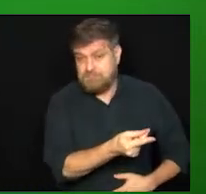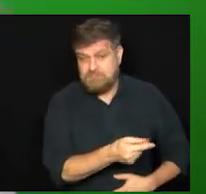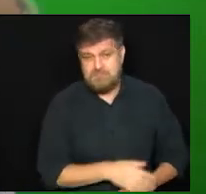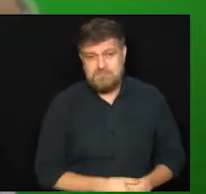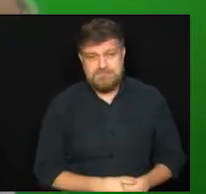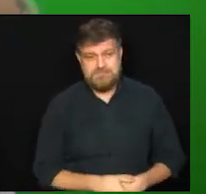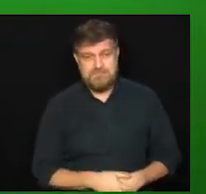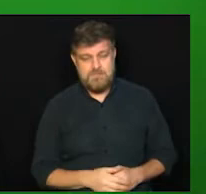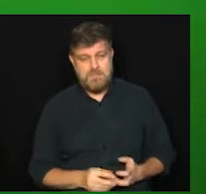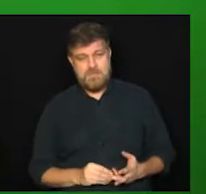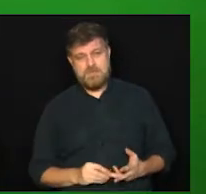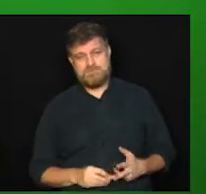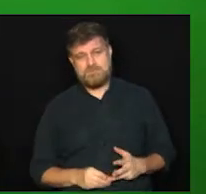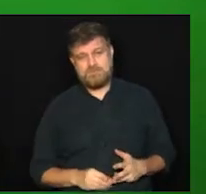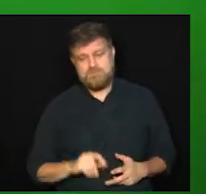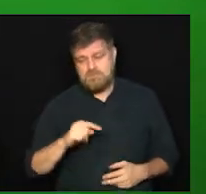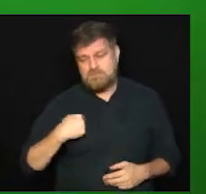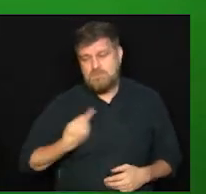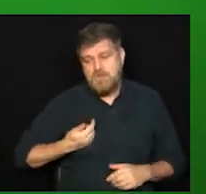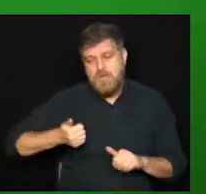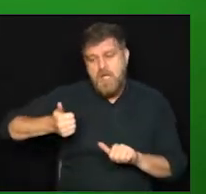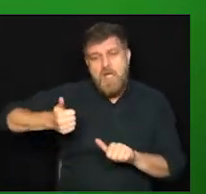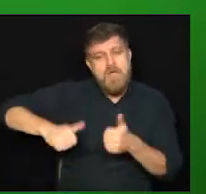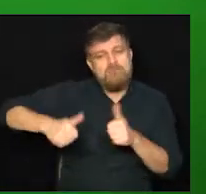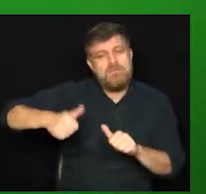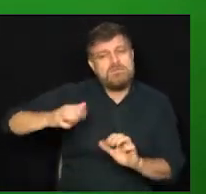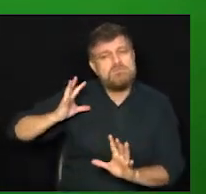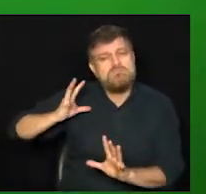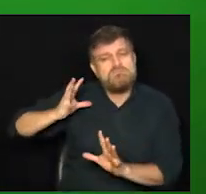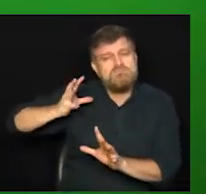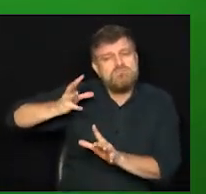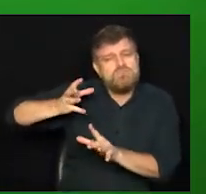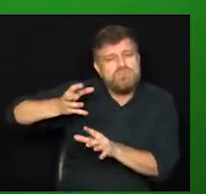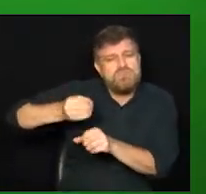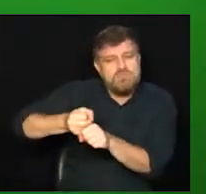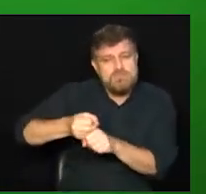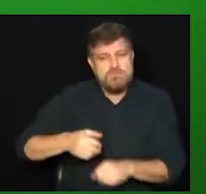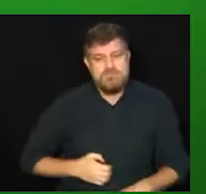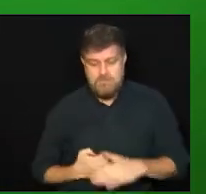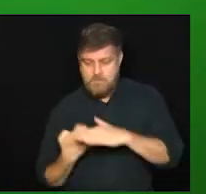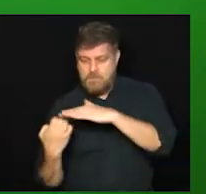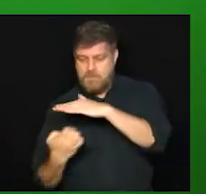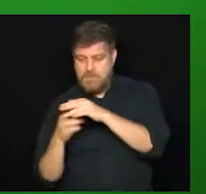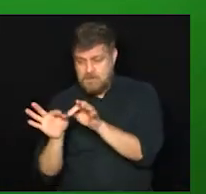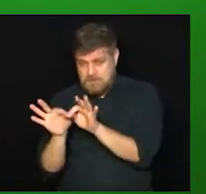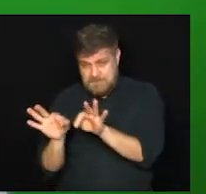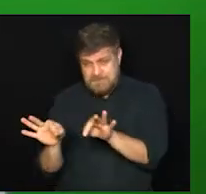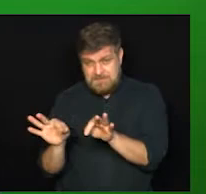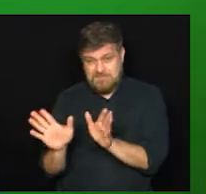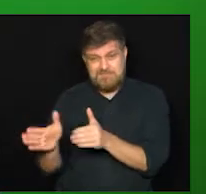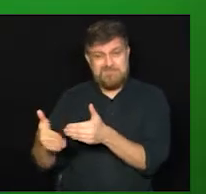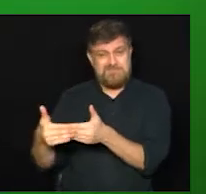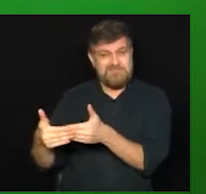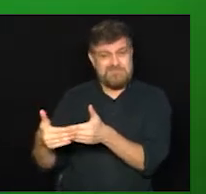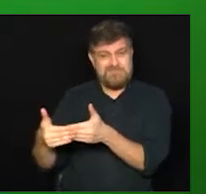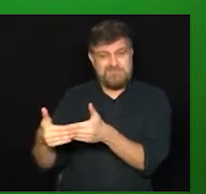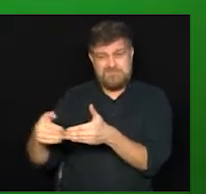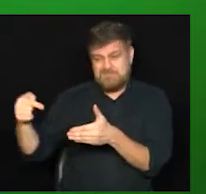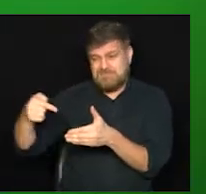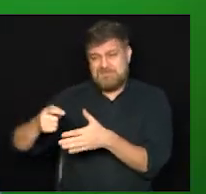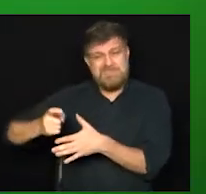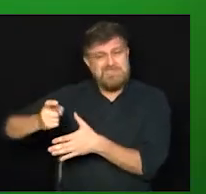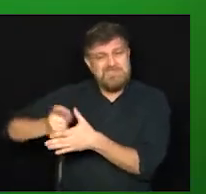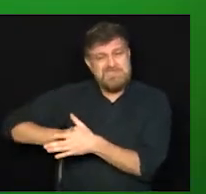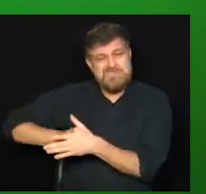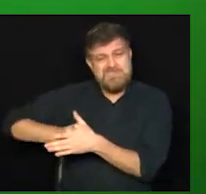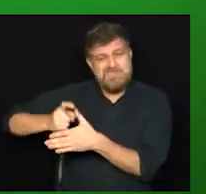Dentro disso, o que a gente avalia? A gente avalia que as empresas menores, né, fecharam as portas,